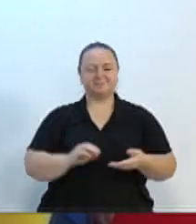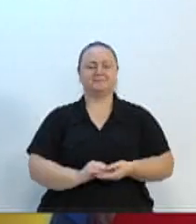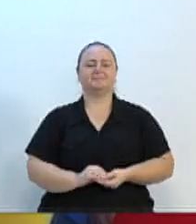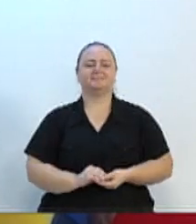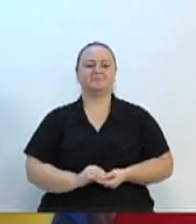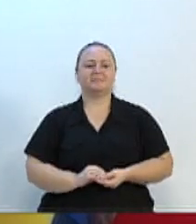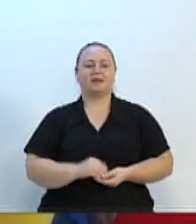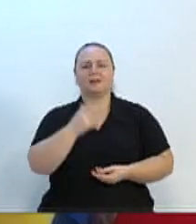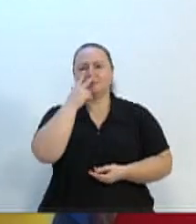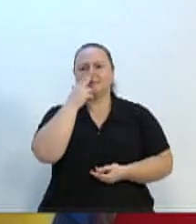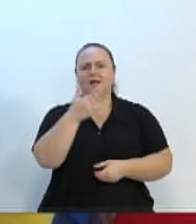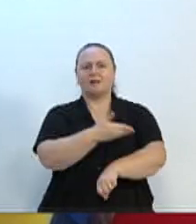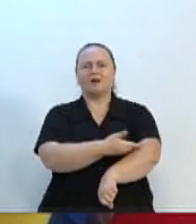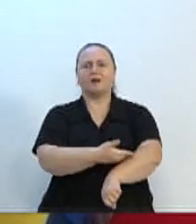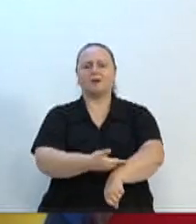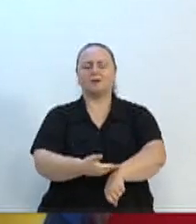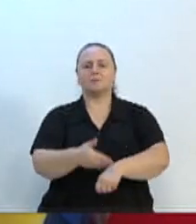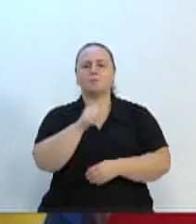Desacostumei, né?